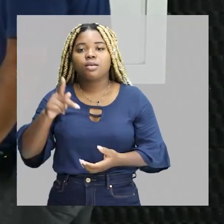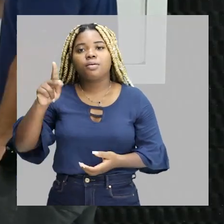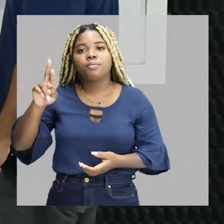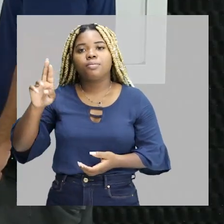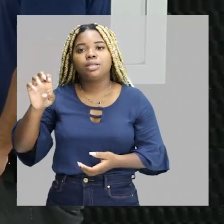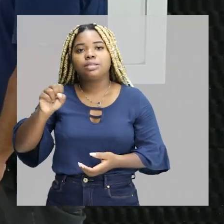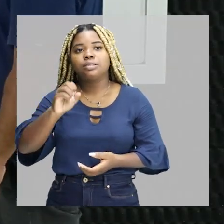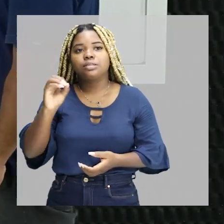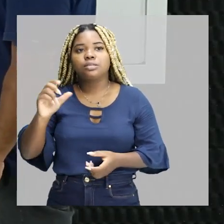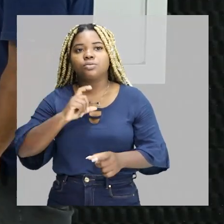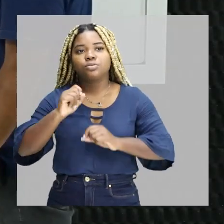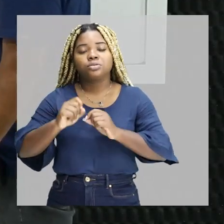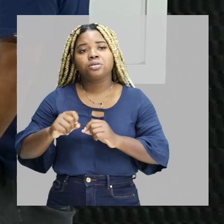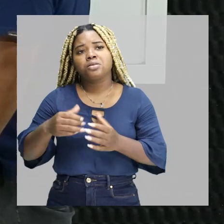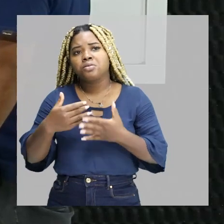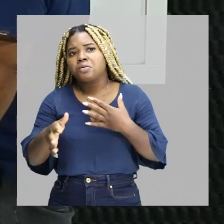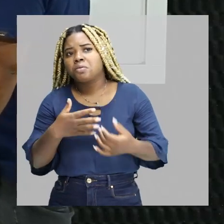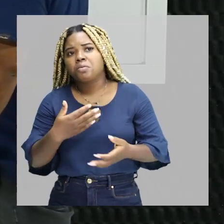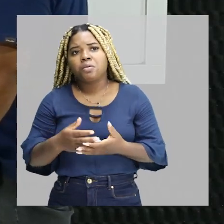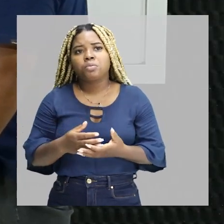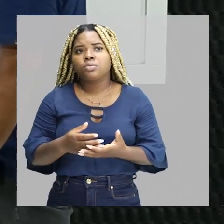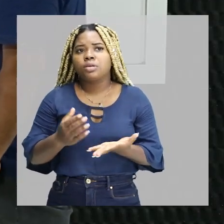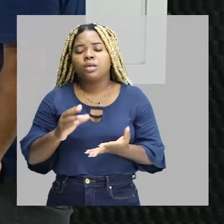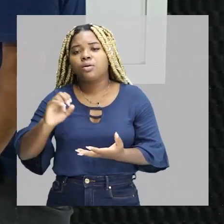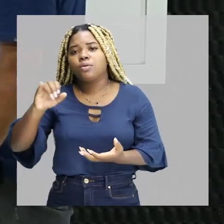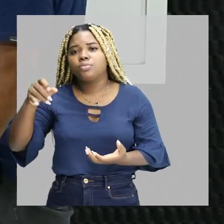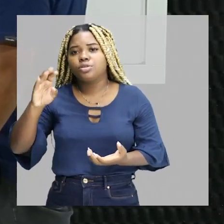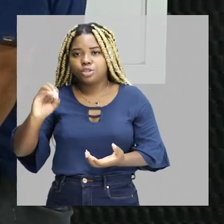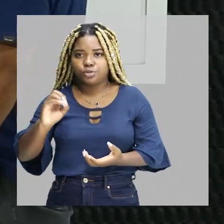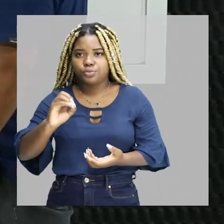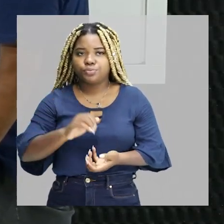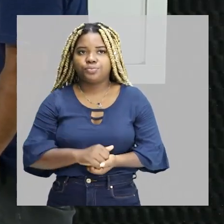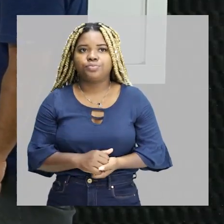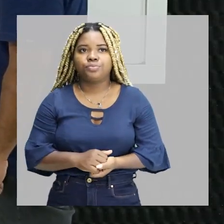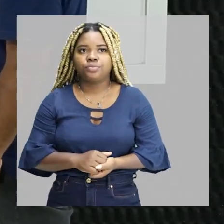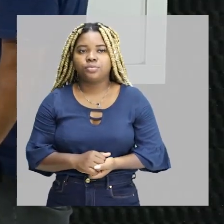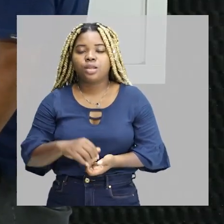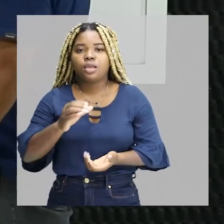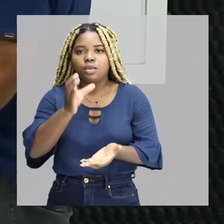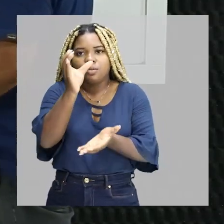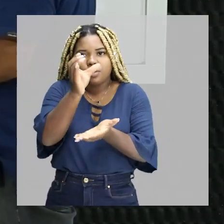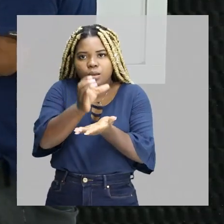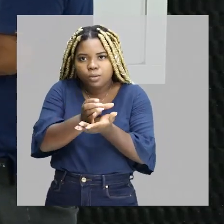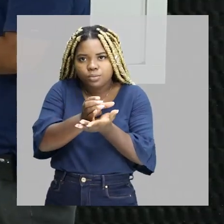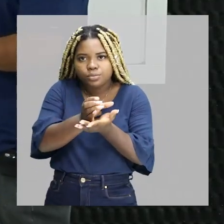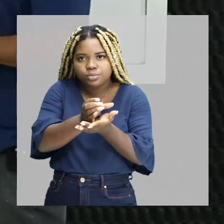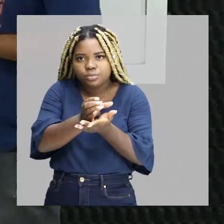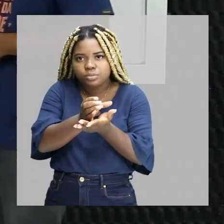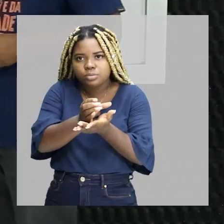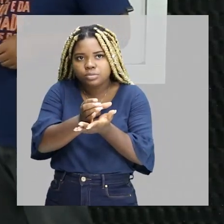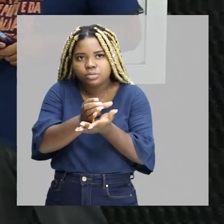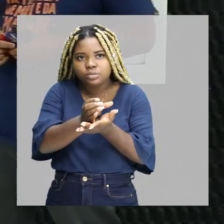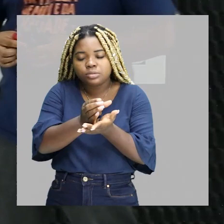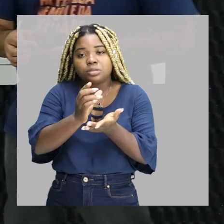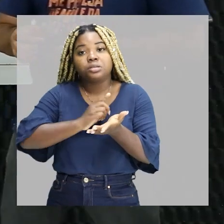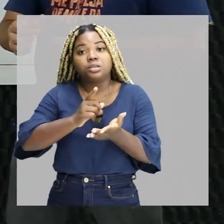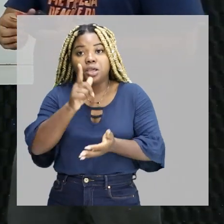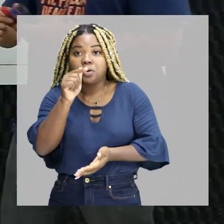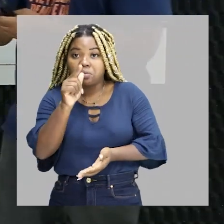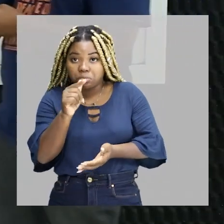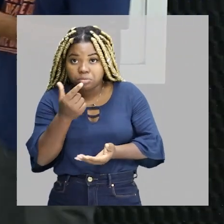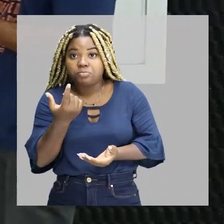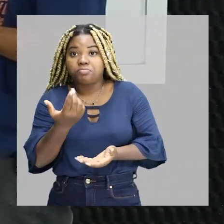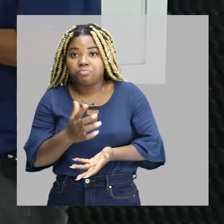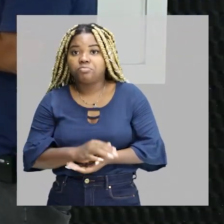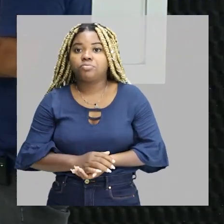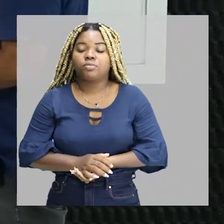aqui um recipiente qualquer, certo? Esse recipiente contém uma quantidade de um líquido,